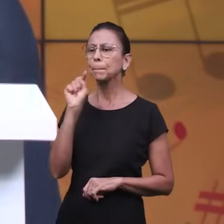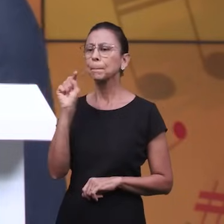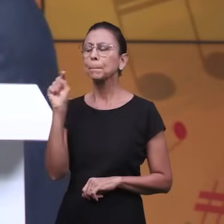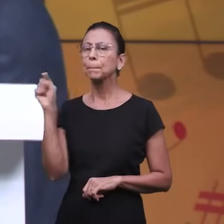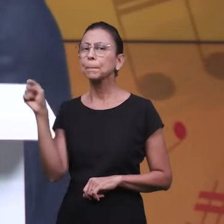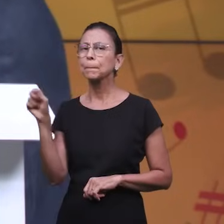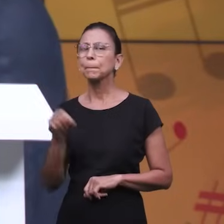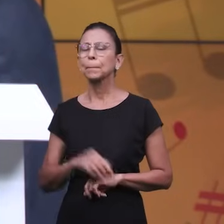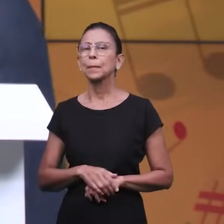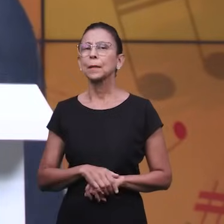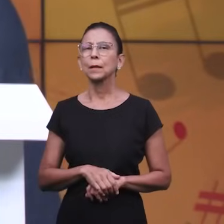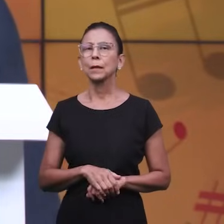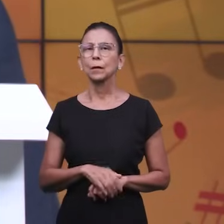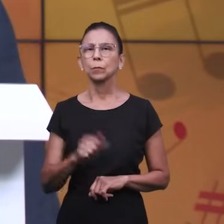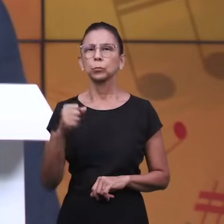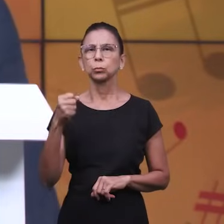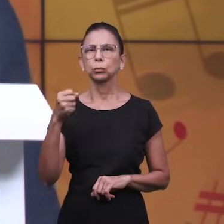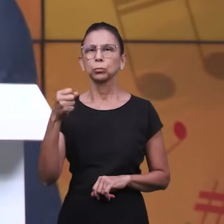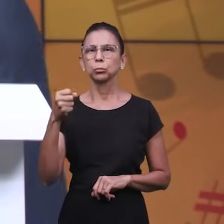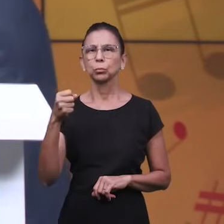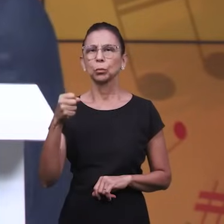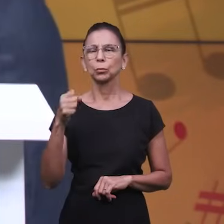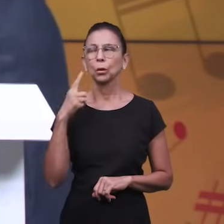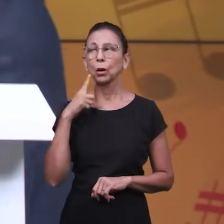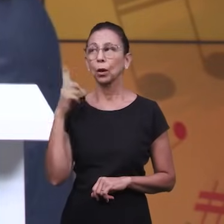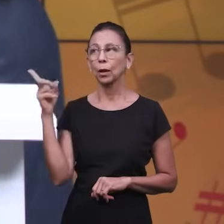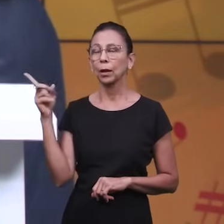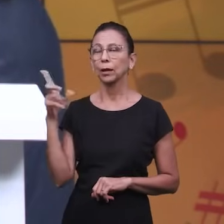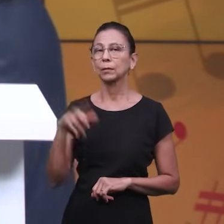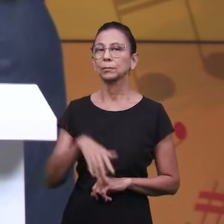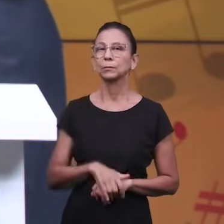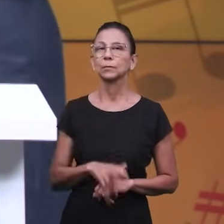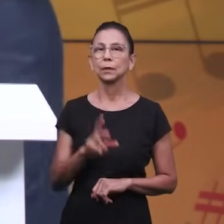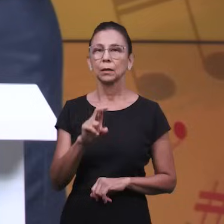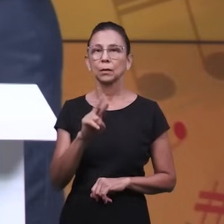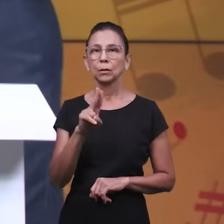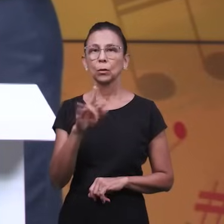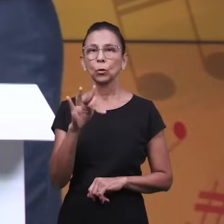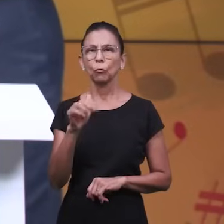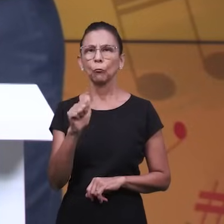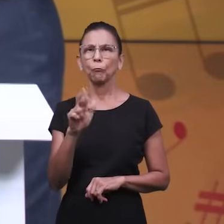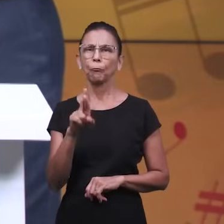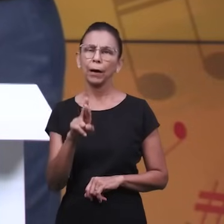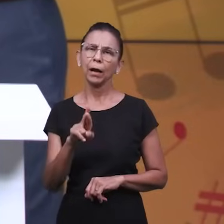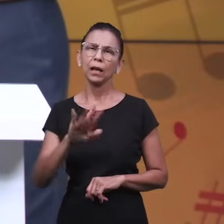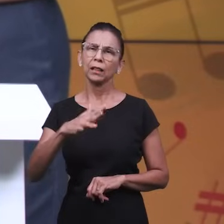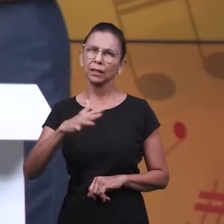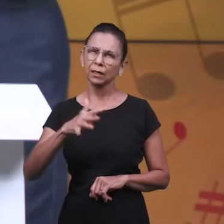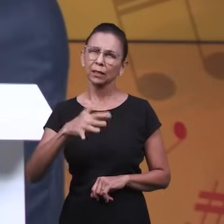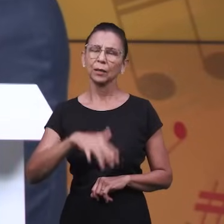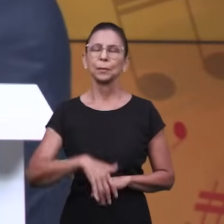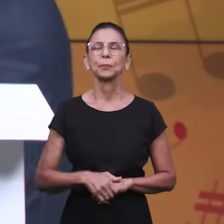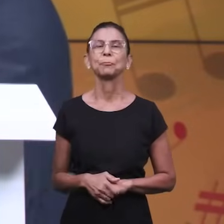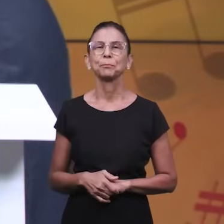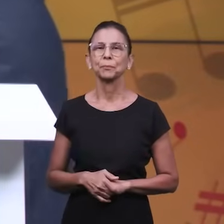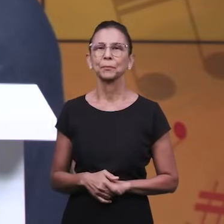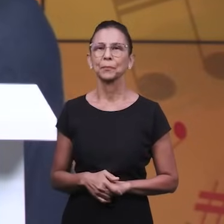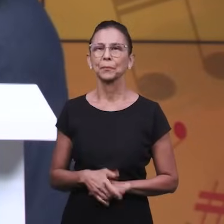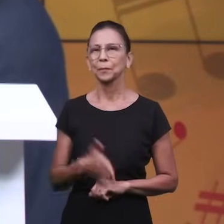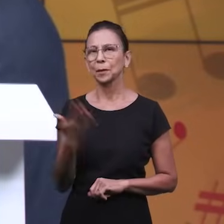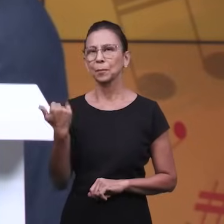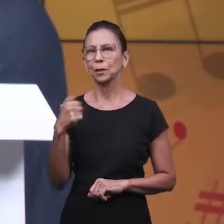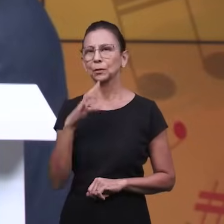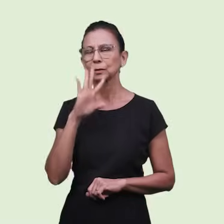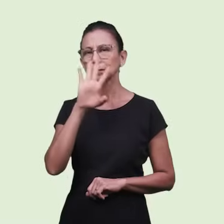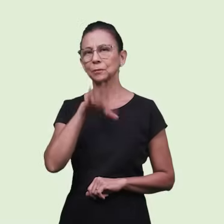o rufar. É este aqui de baixo. É o tremer. Nós podemos dizer assim. Vamos conhecer agora a